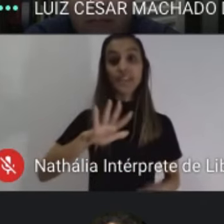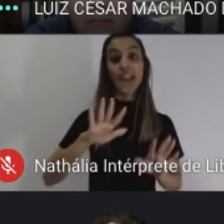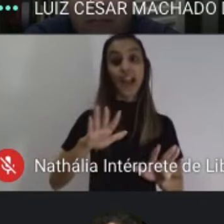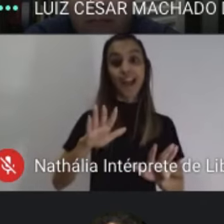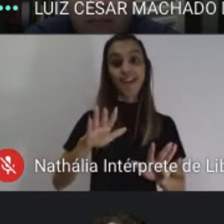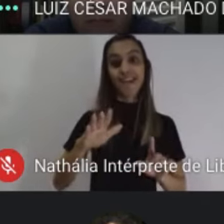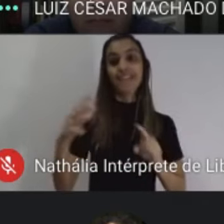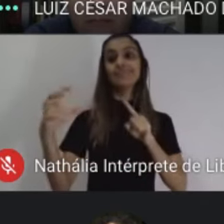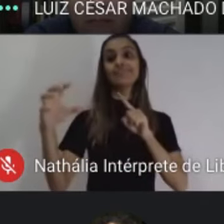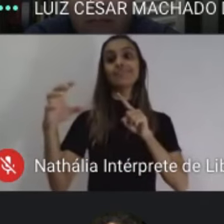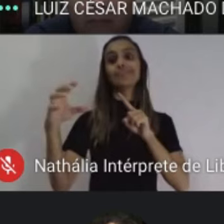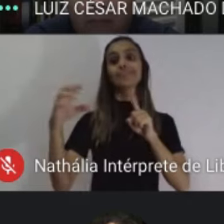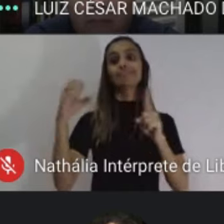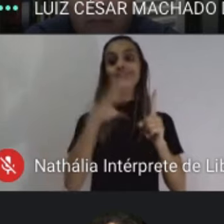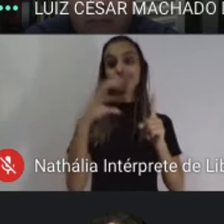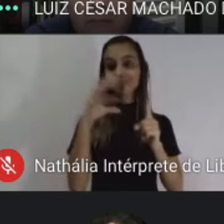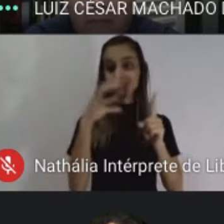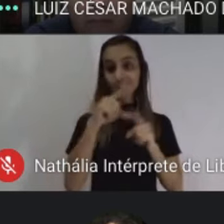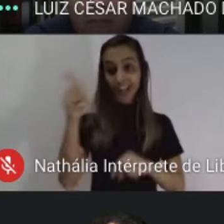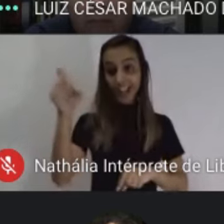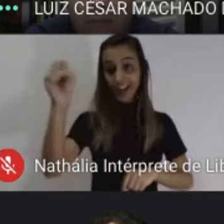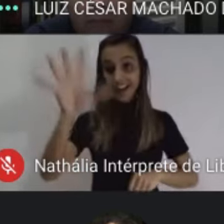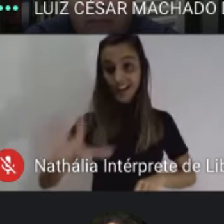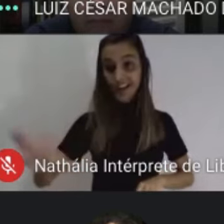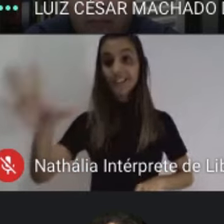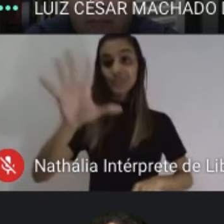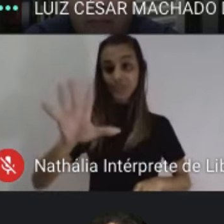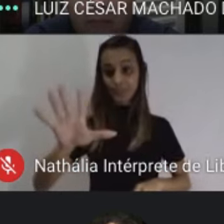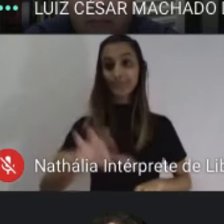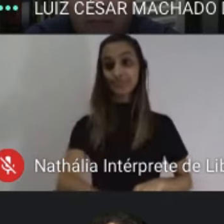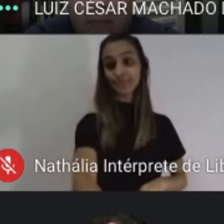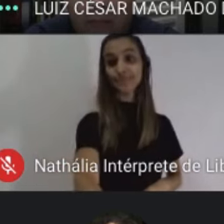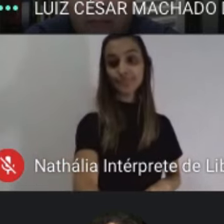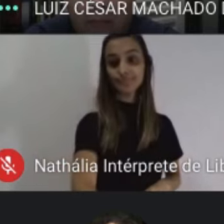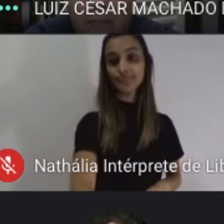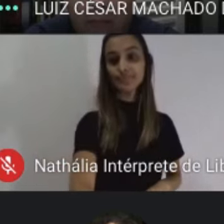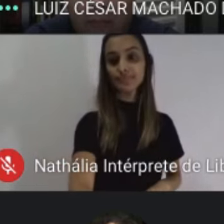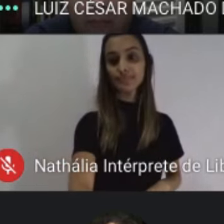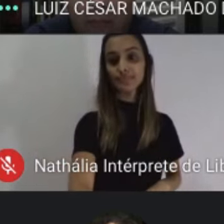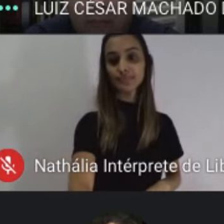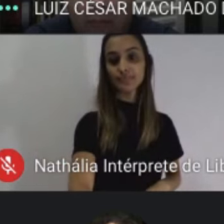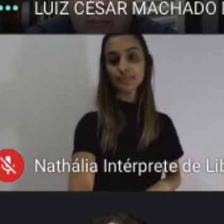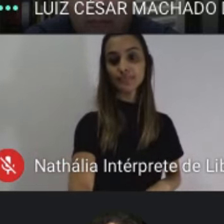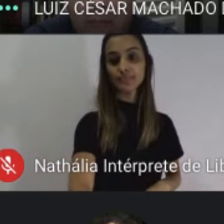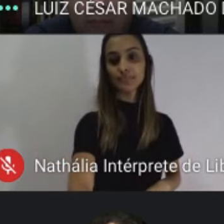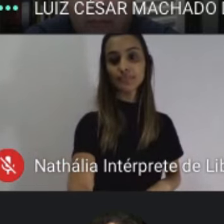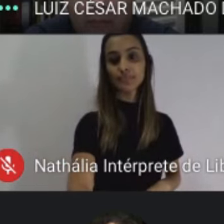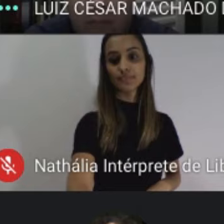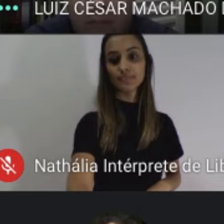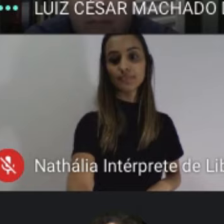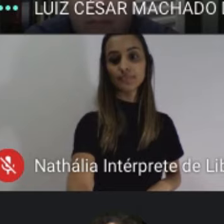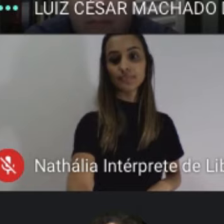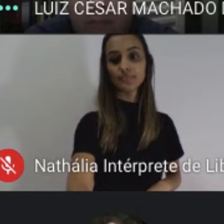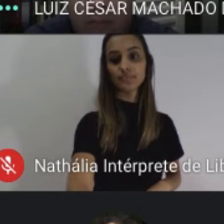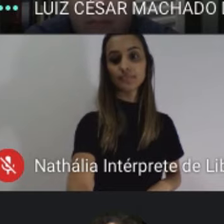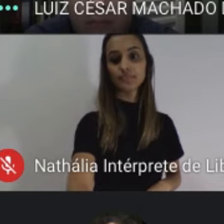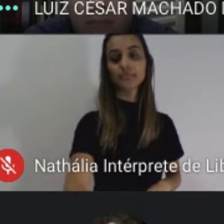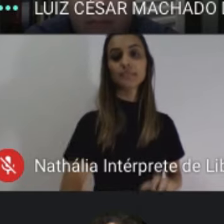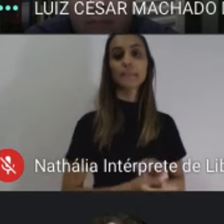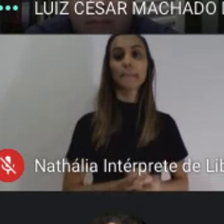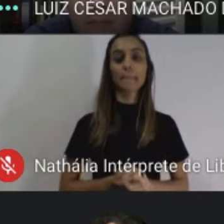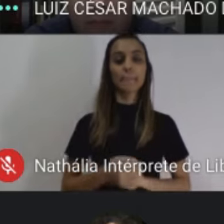do fascismo italiano a personalidade do Estado, ou bens jurídicos que tenham esse tipo de identificação, você está tutelando o